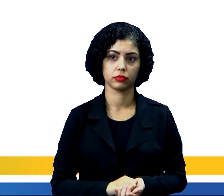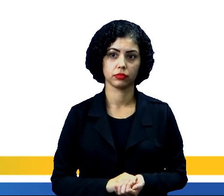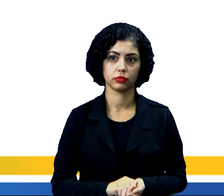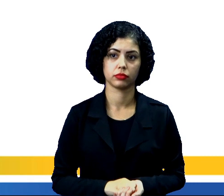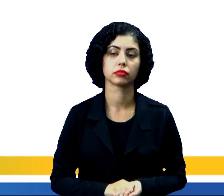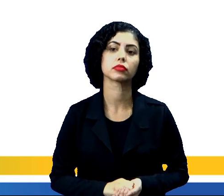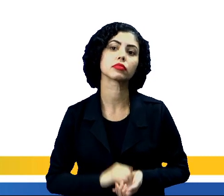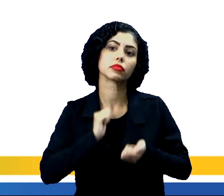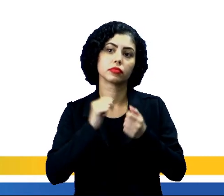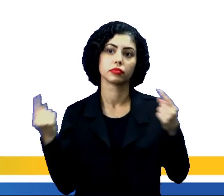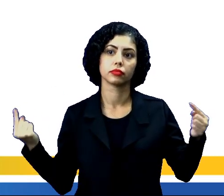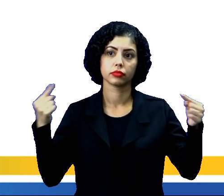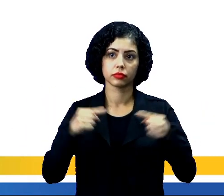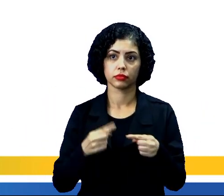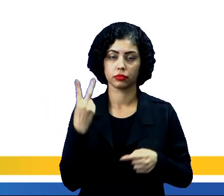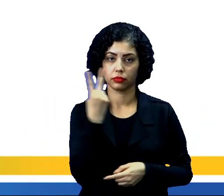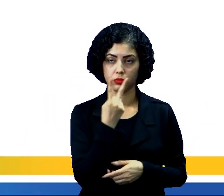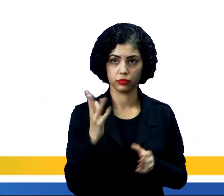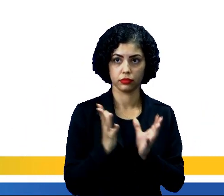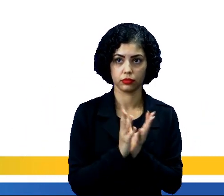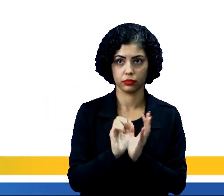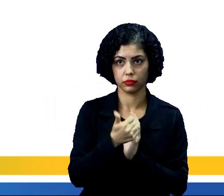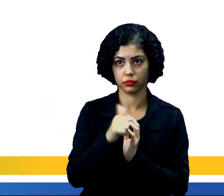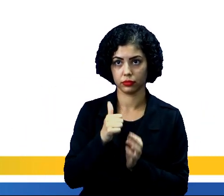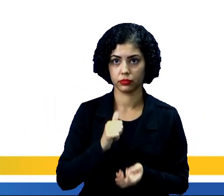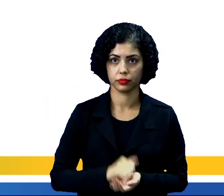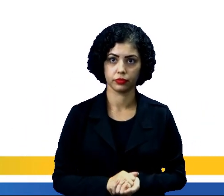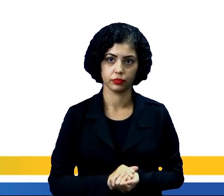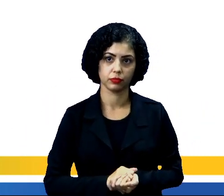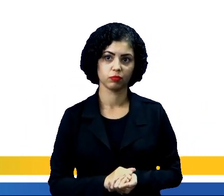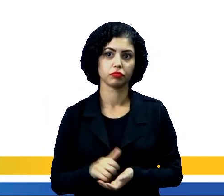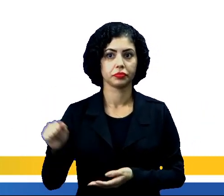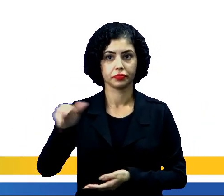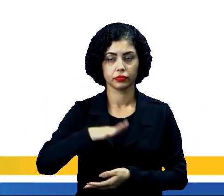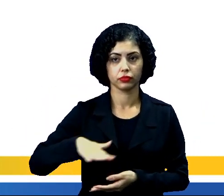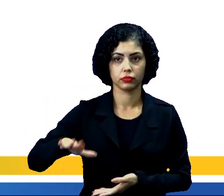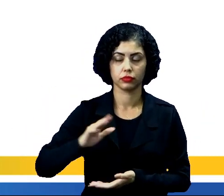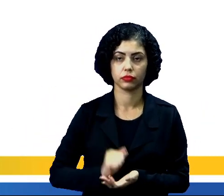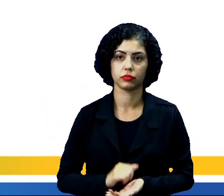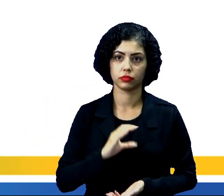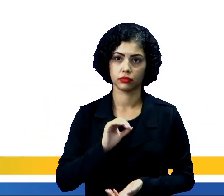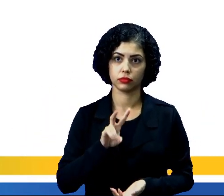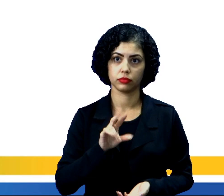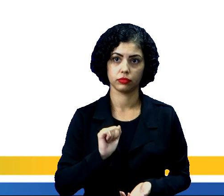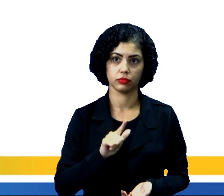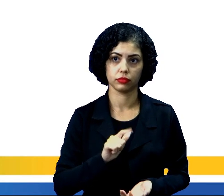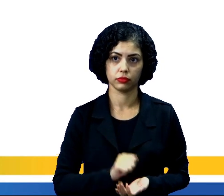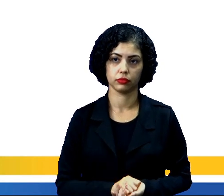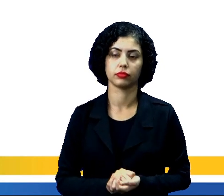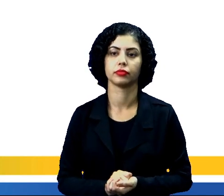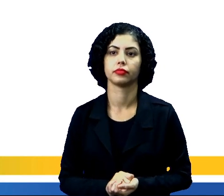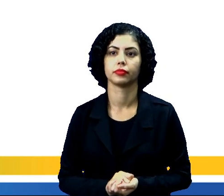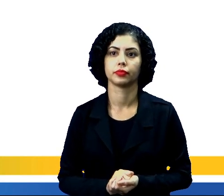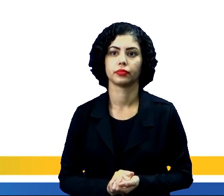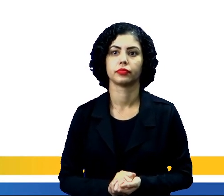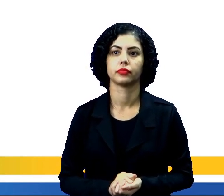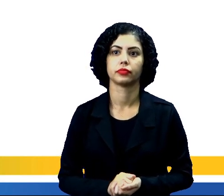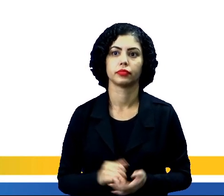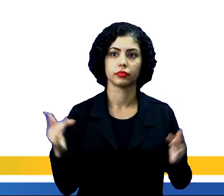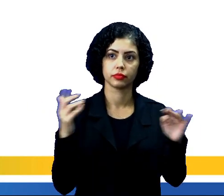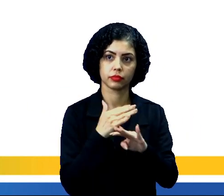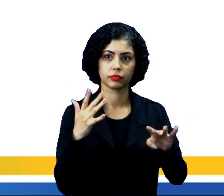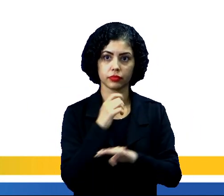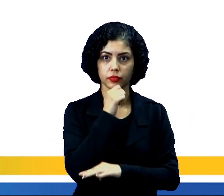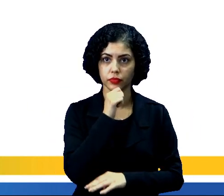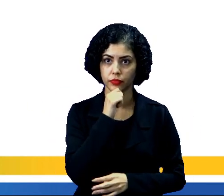cricket, que é disputado por 2 equipes, cada uma com 11 jogadores em um campo oval. No centro